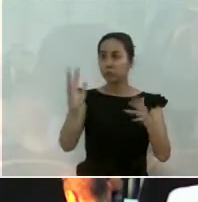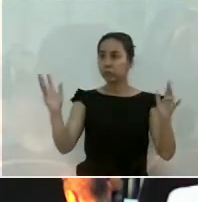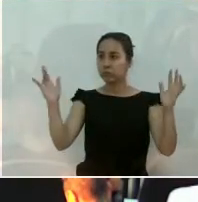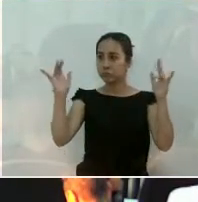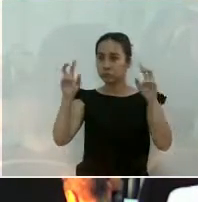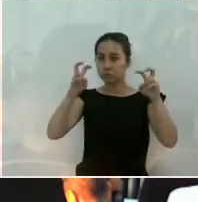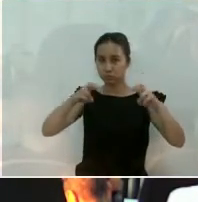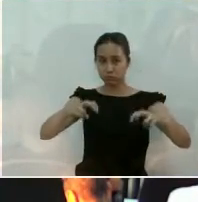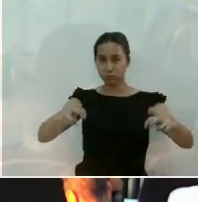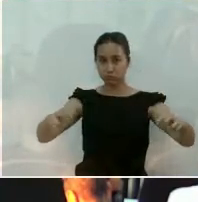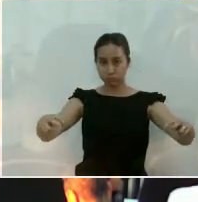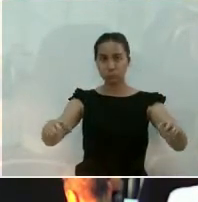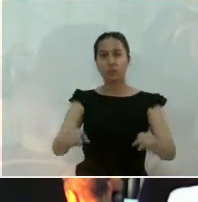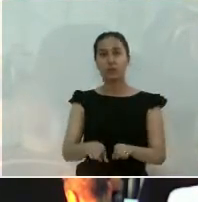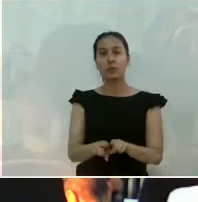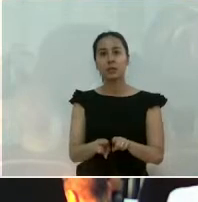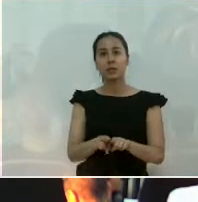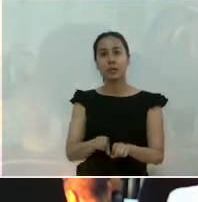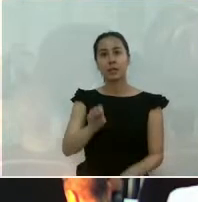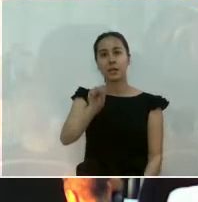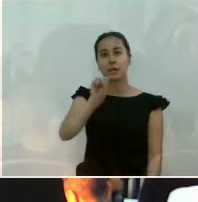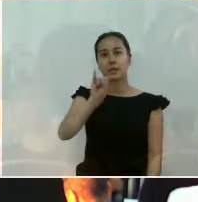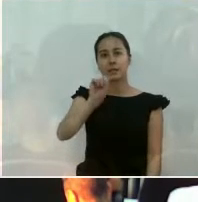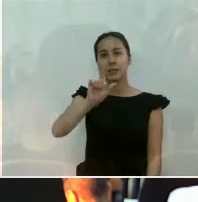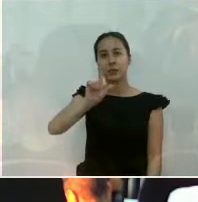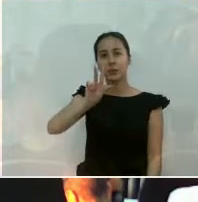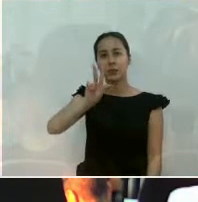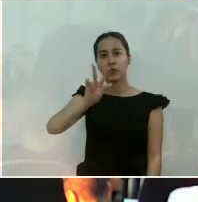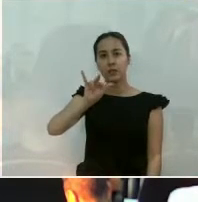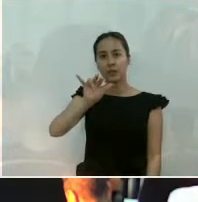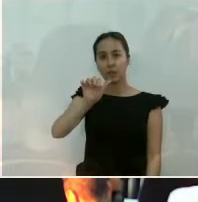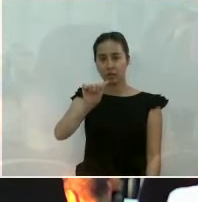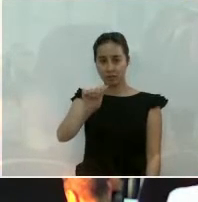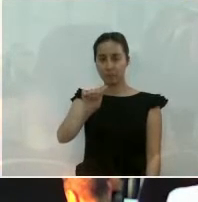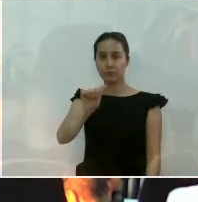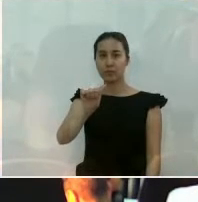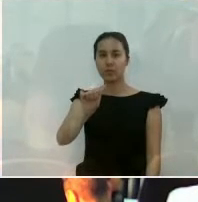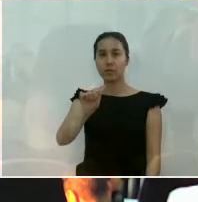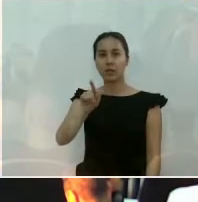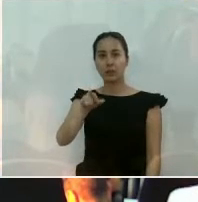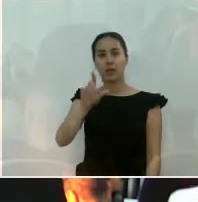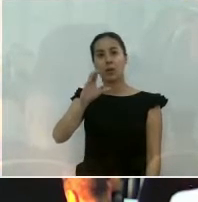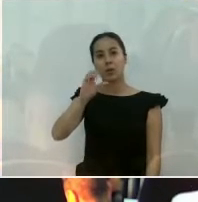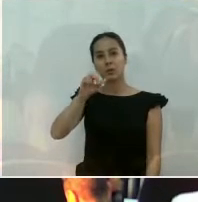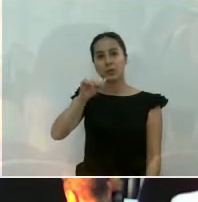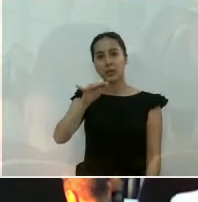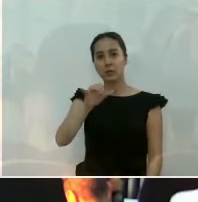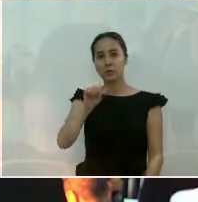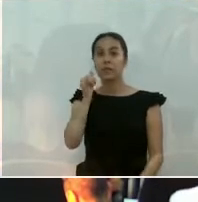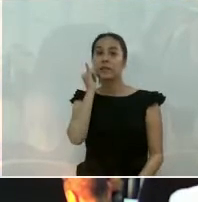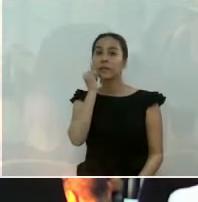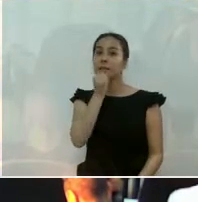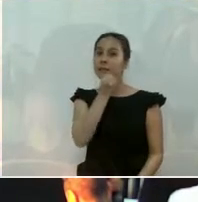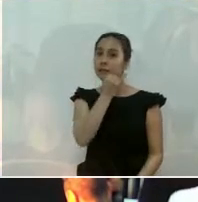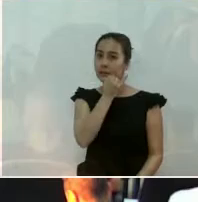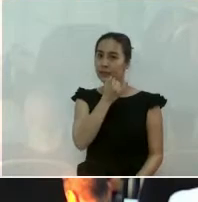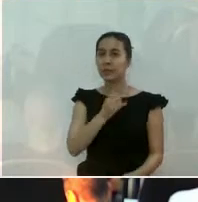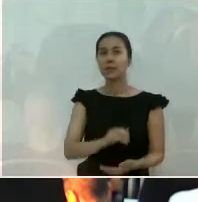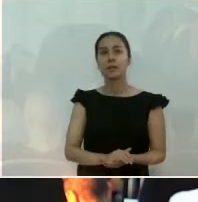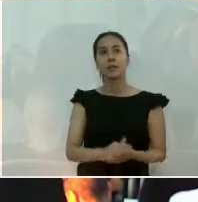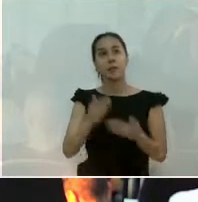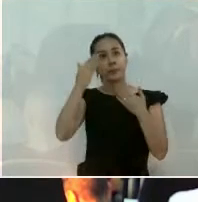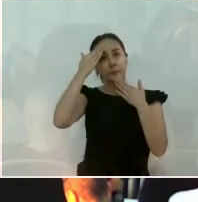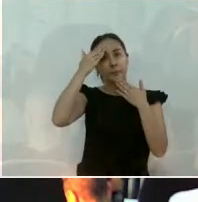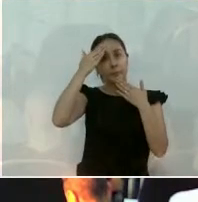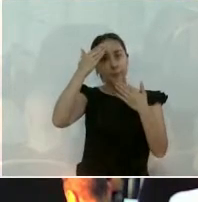a silvia ao seat do conselho geral dos italianos no exterior especialmente